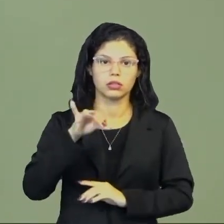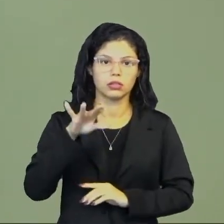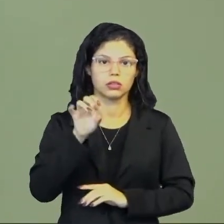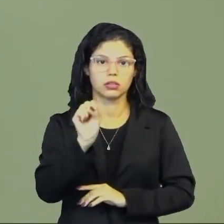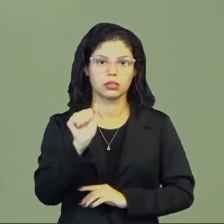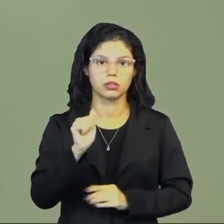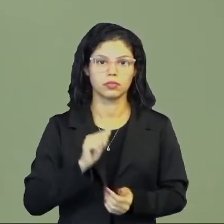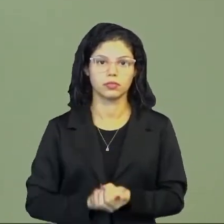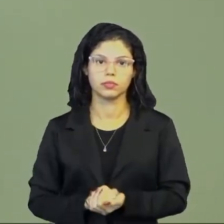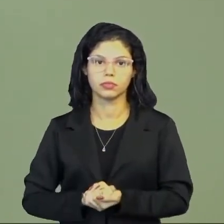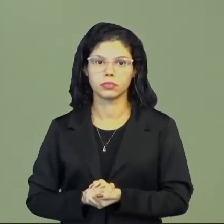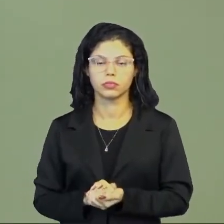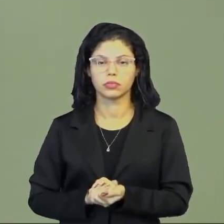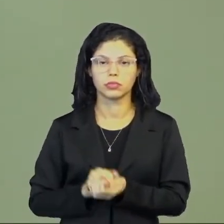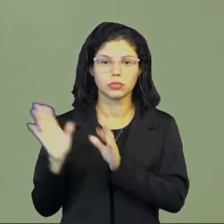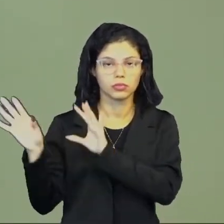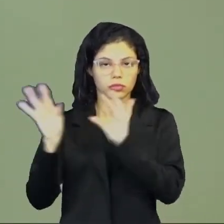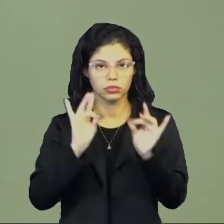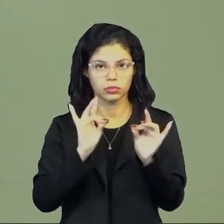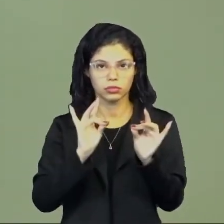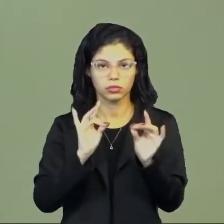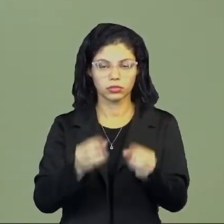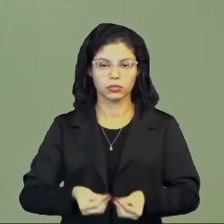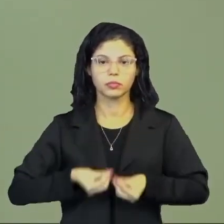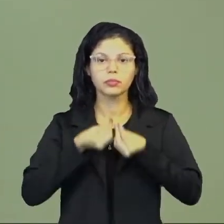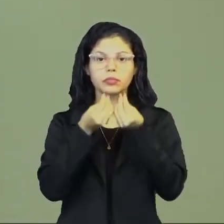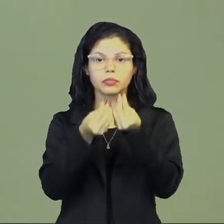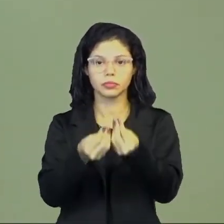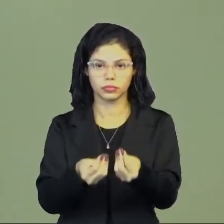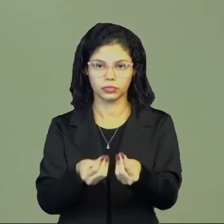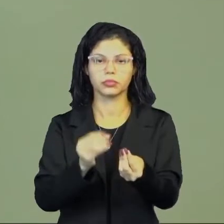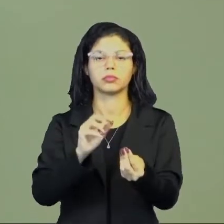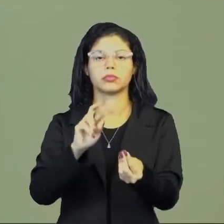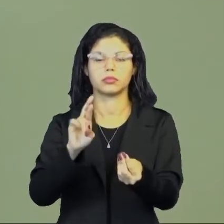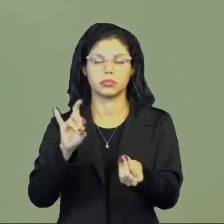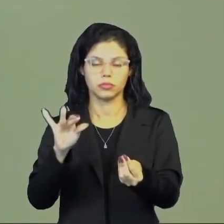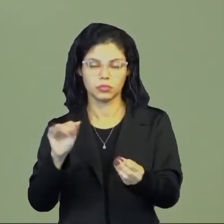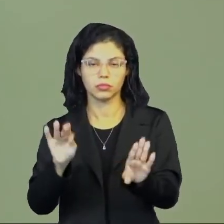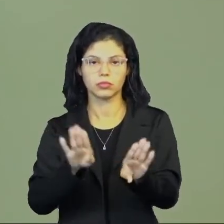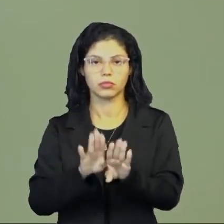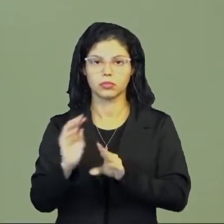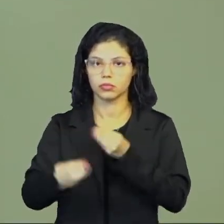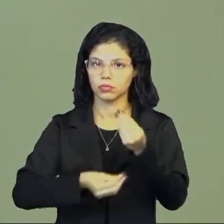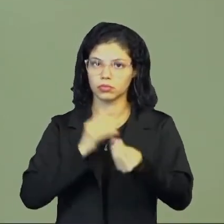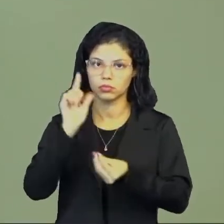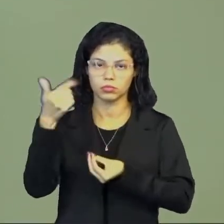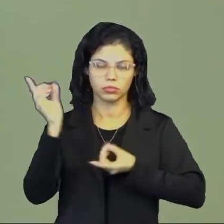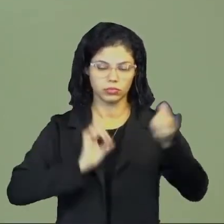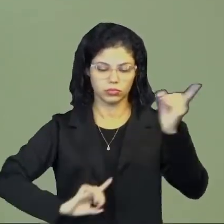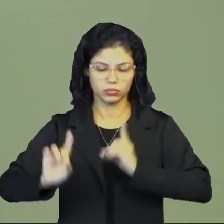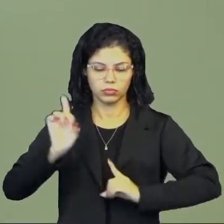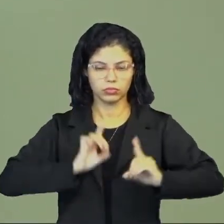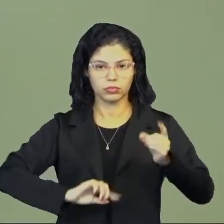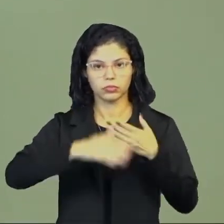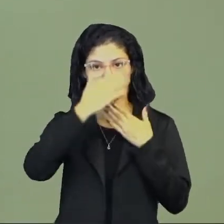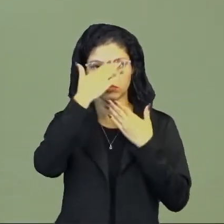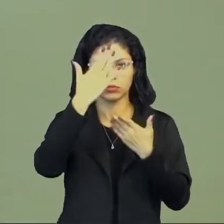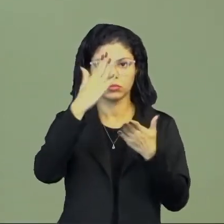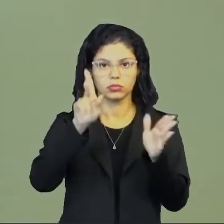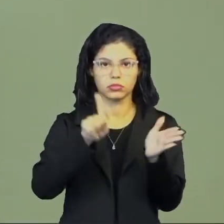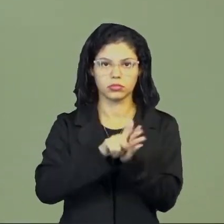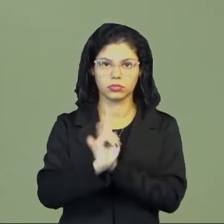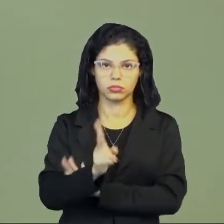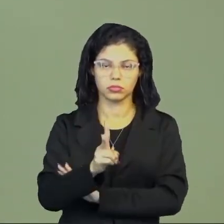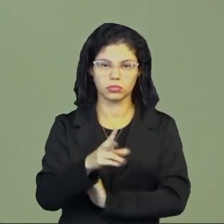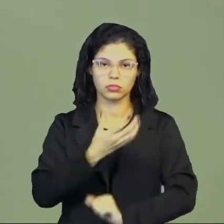para, trazer também ofertas a ele e, como outros deuses, agradecer